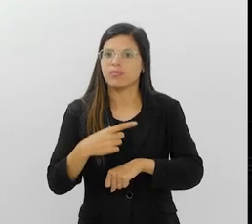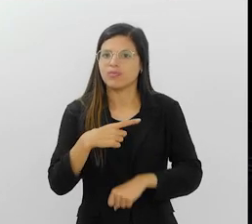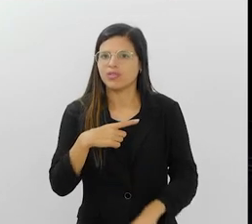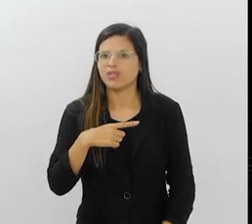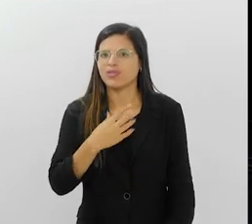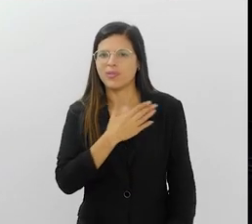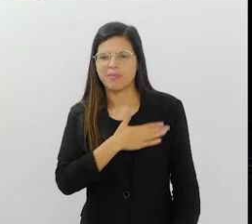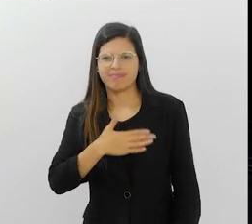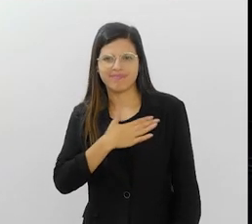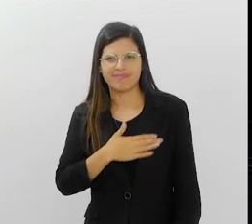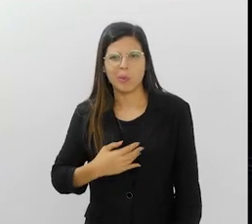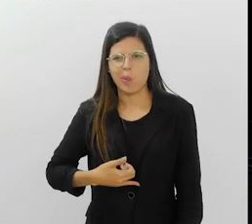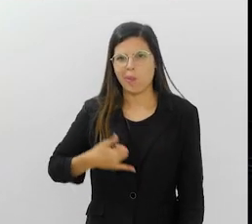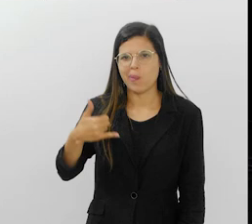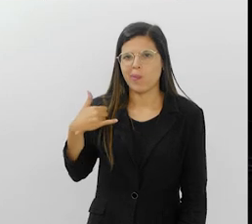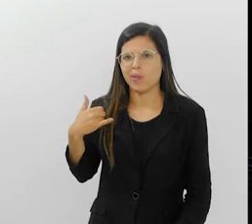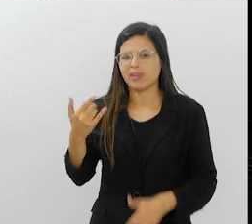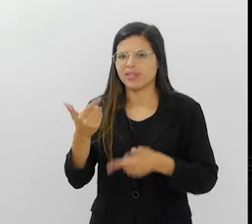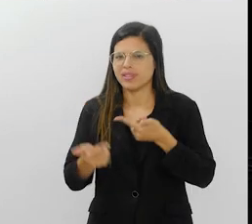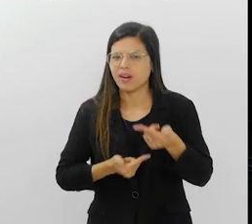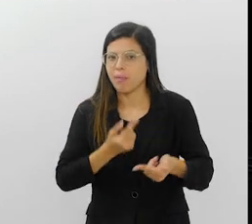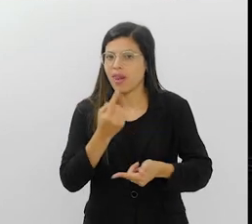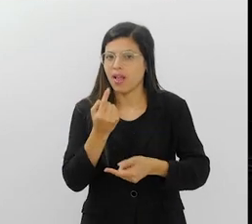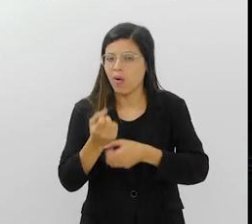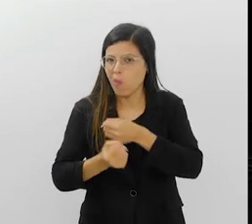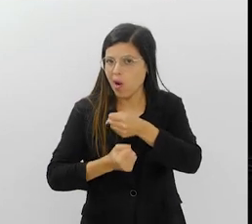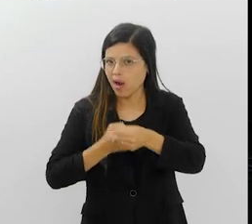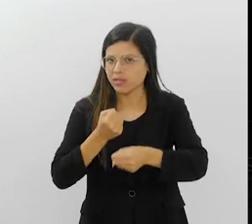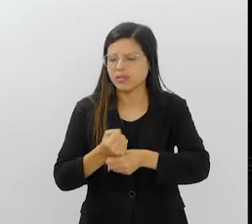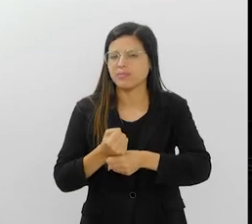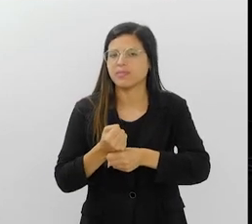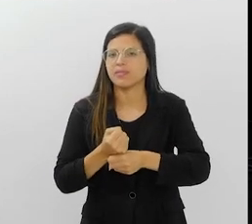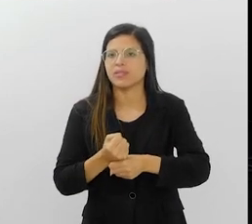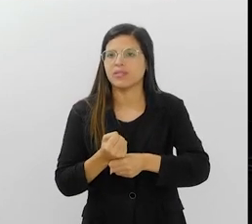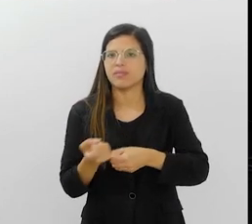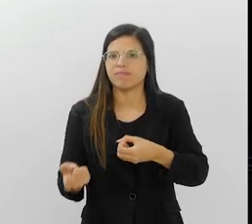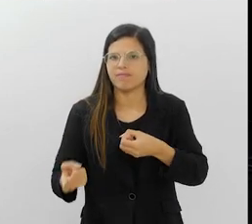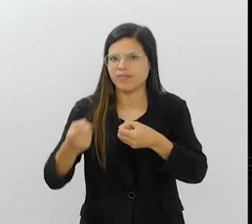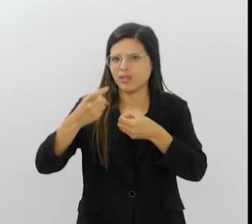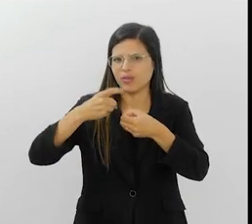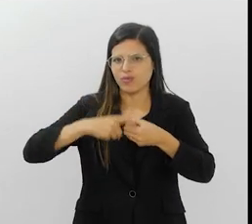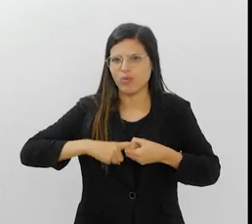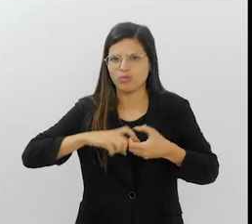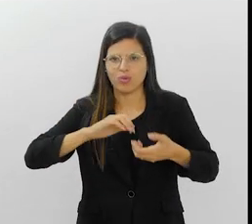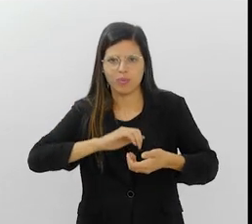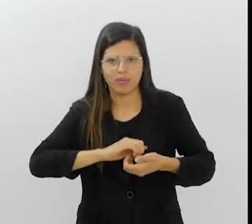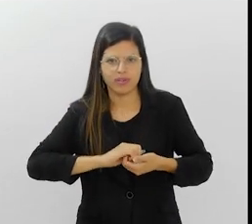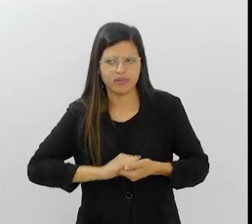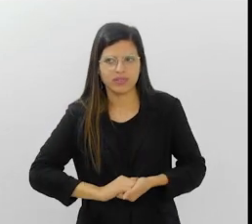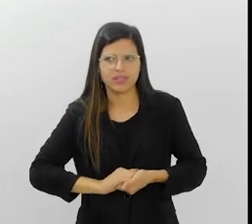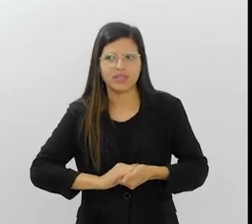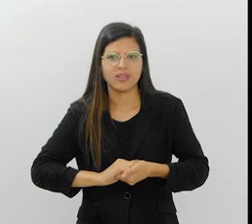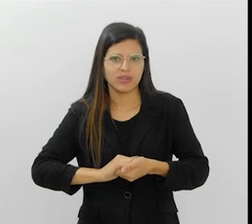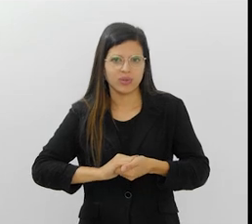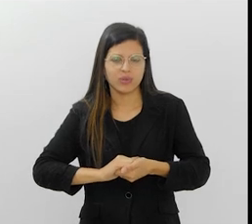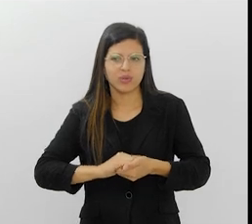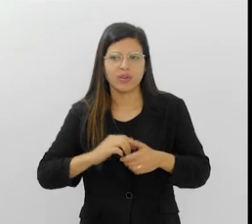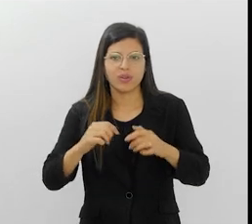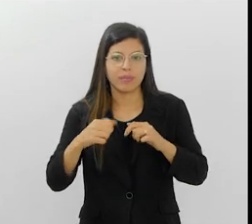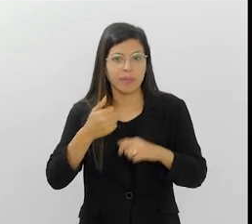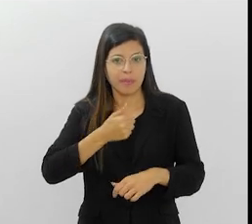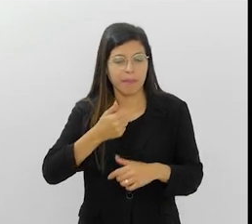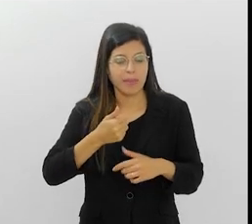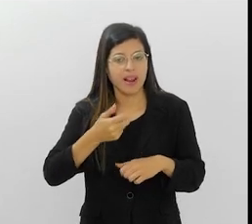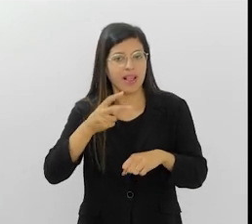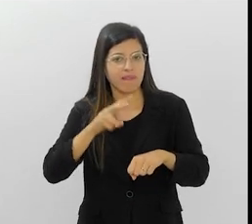de trabalhar com o João como assistente dele durante um ano. E foi justamente quando ele volta para Viradouro fazer Teresa de Benguela,